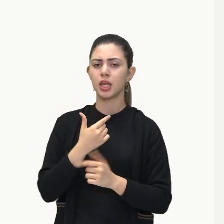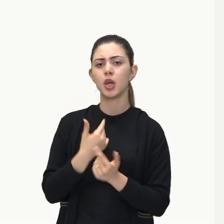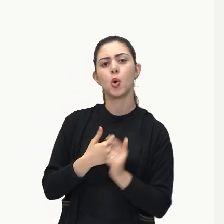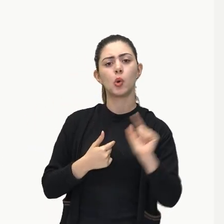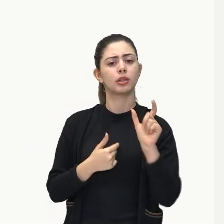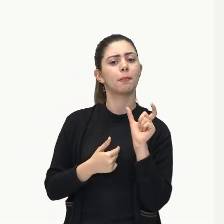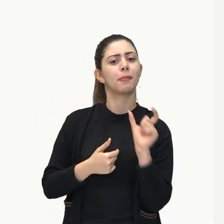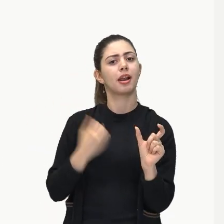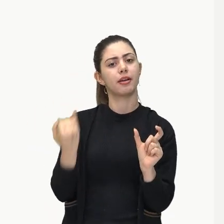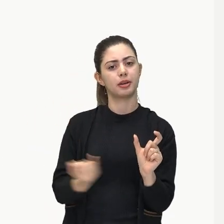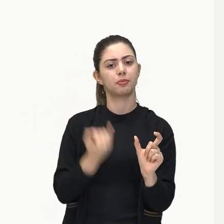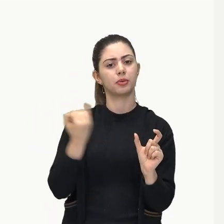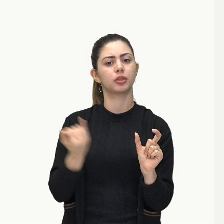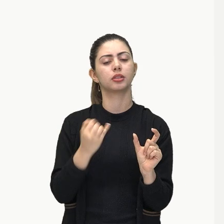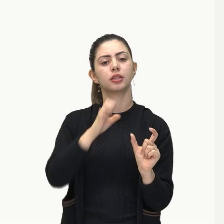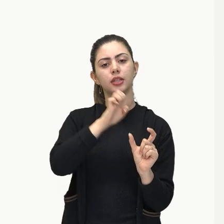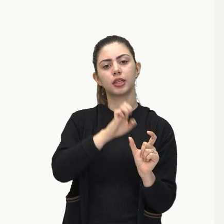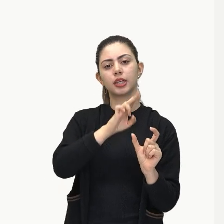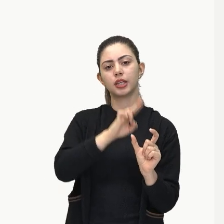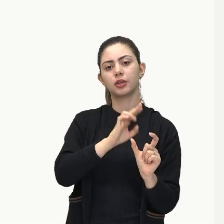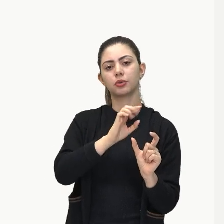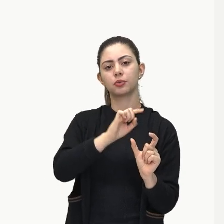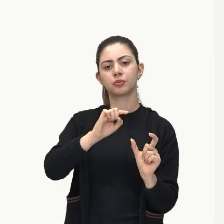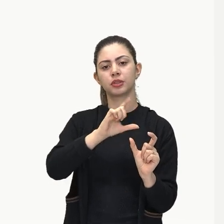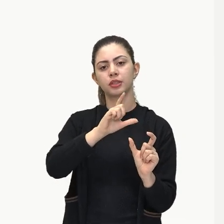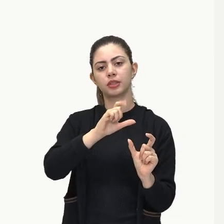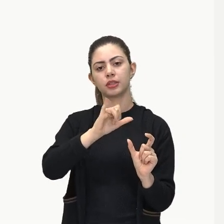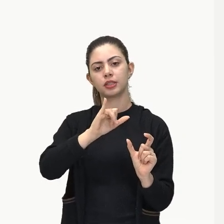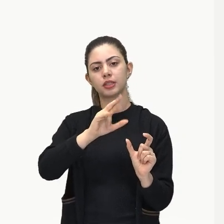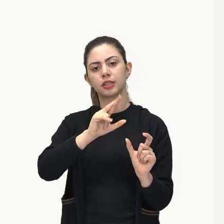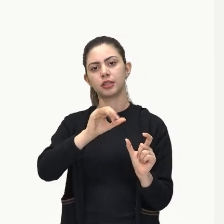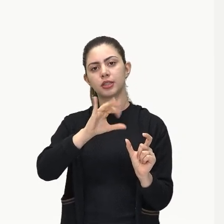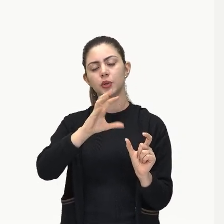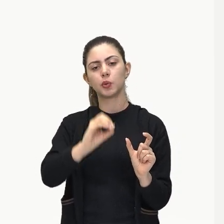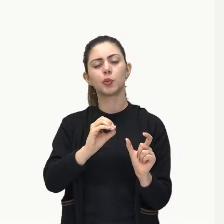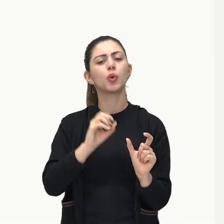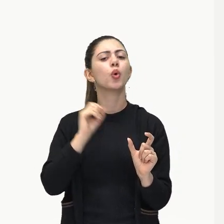poesia, que é a ideia de eu lírico.